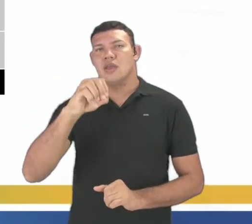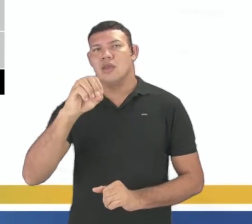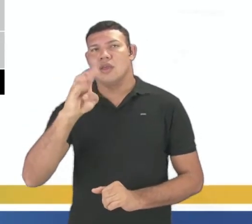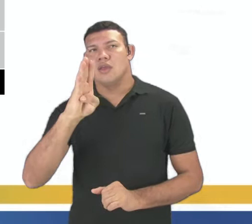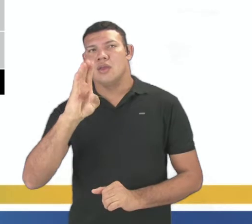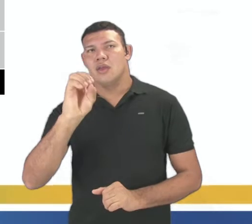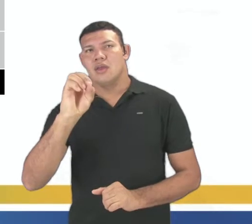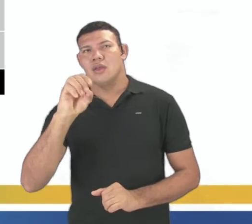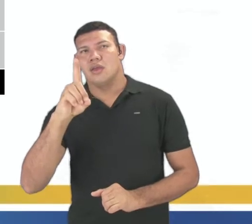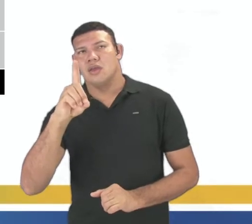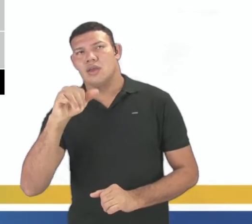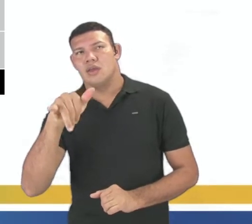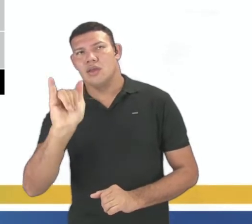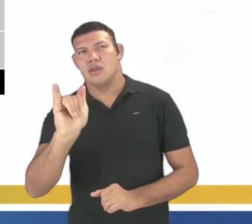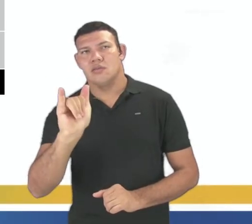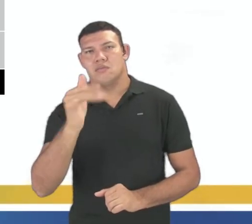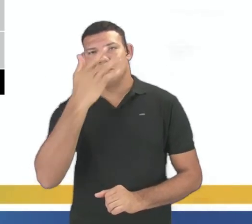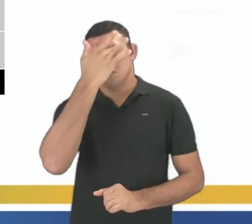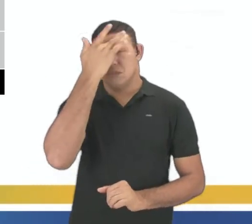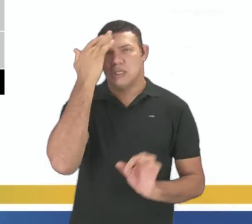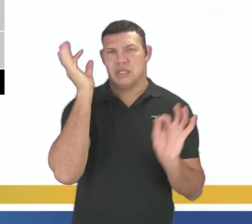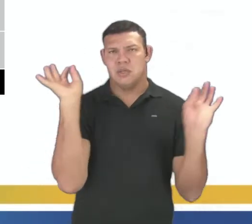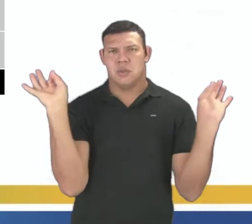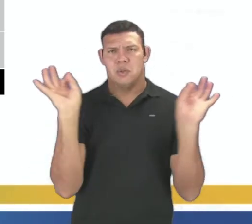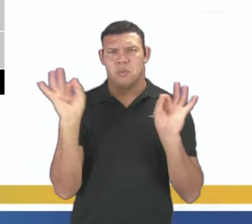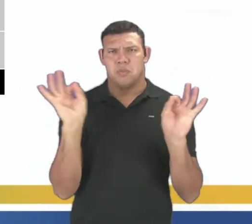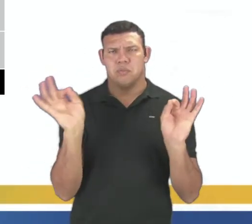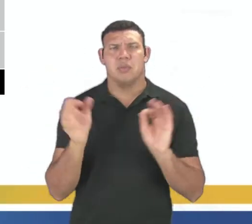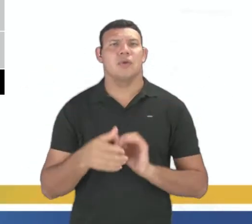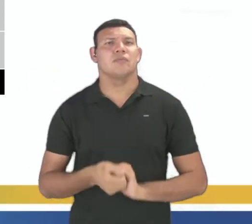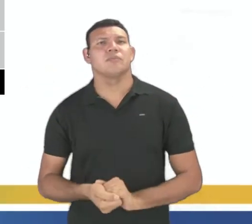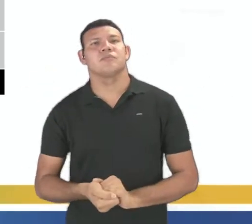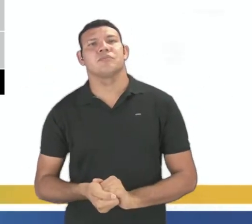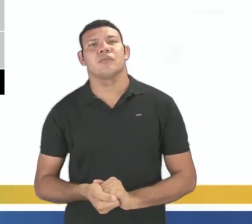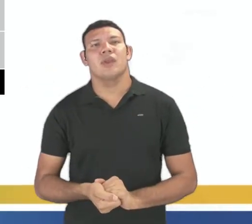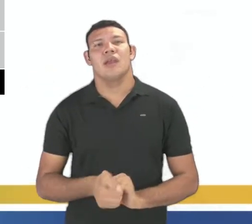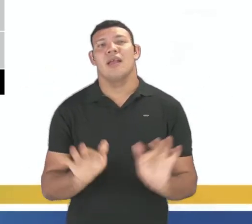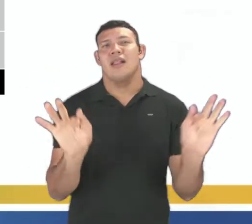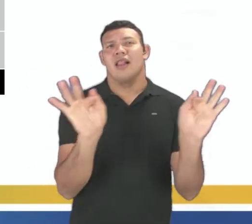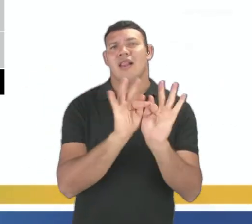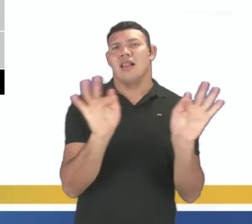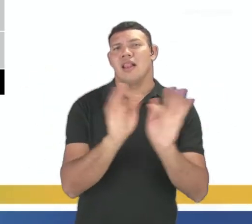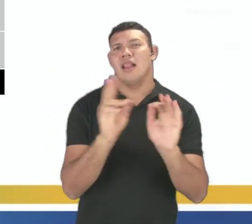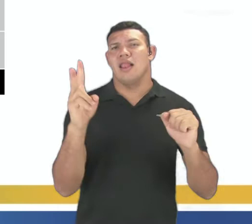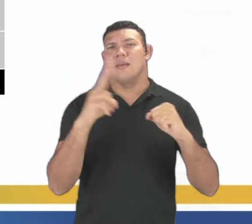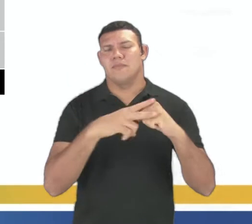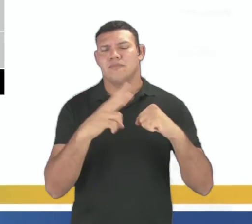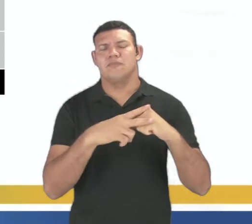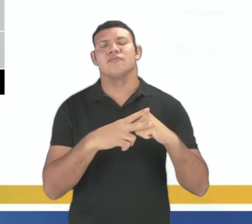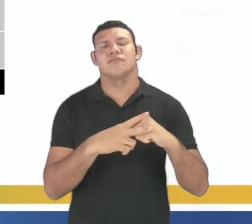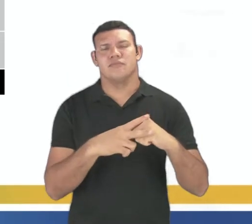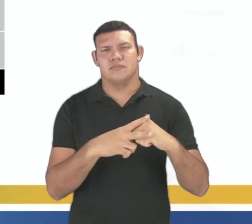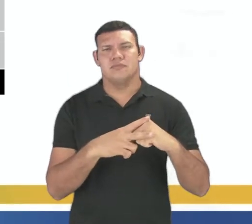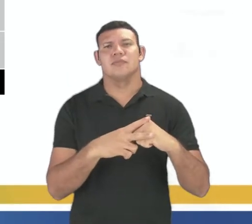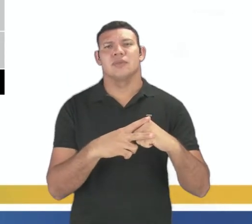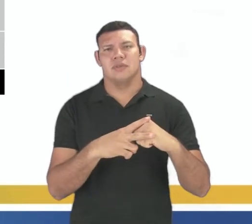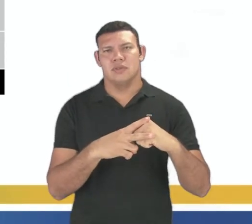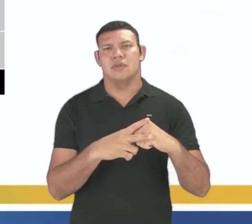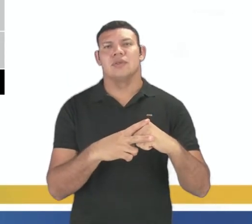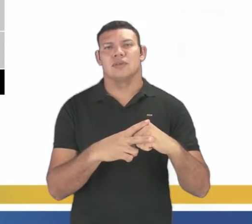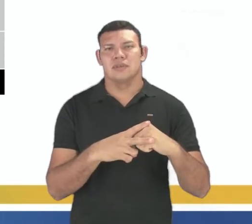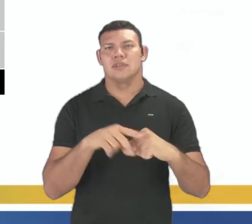ninguém. E ele vai ser utilizado com frases onde o verbo estiver na forma afirmativa. Então, por